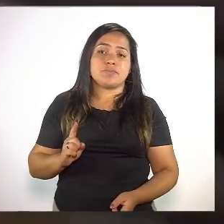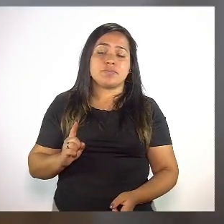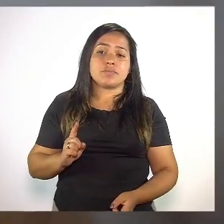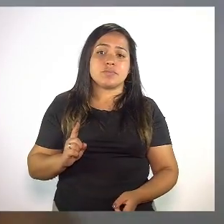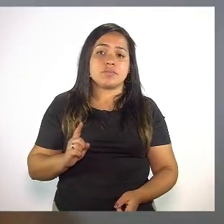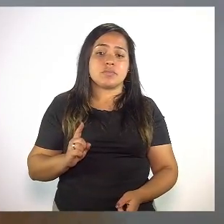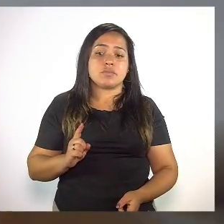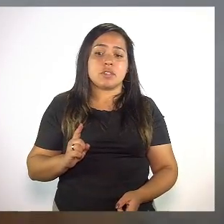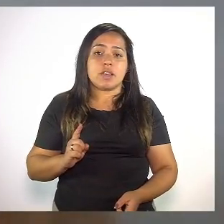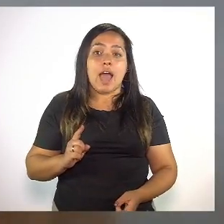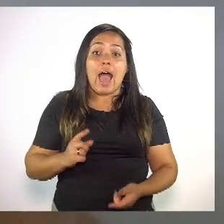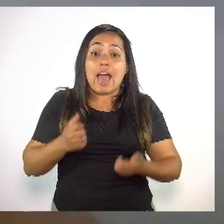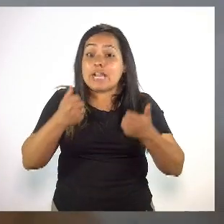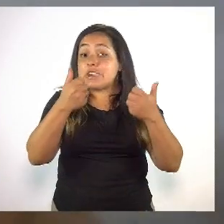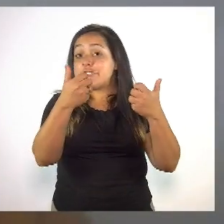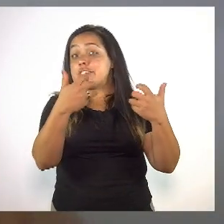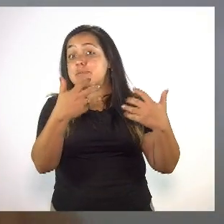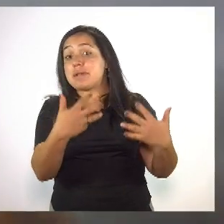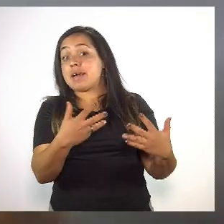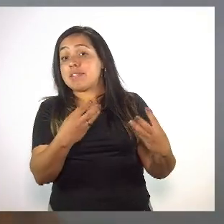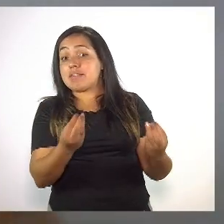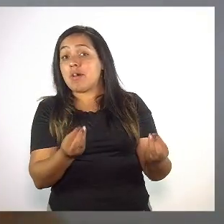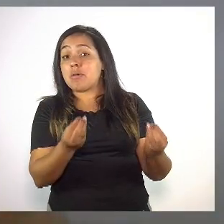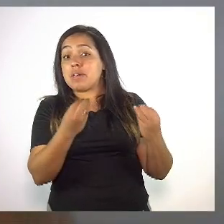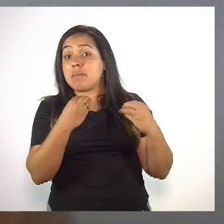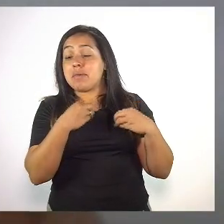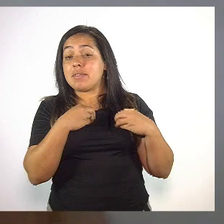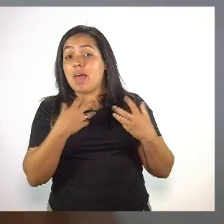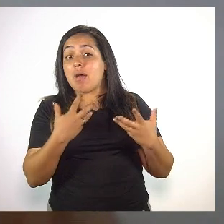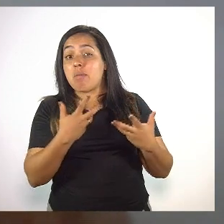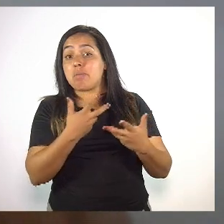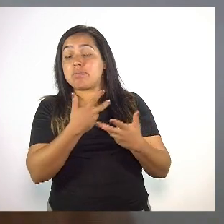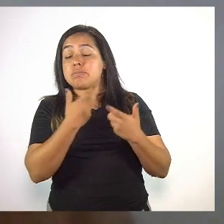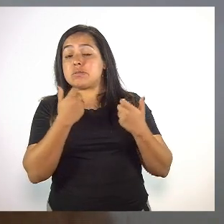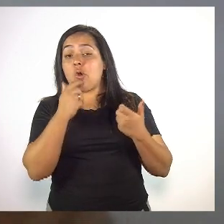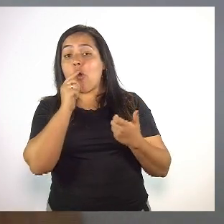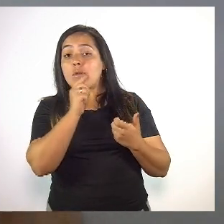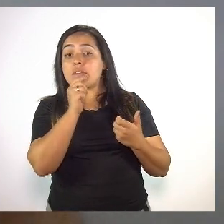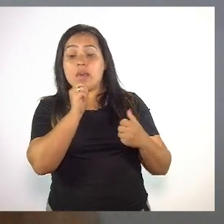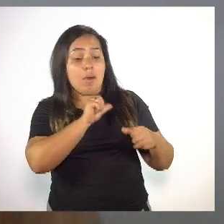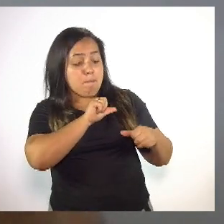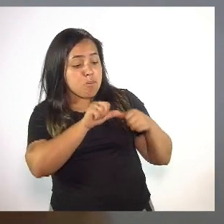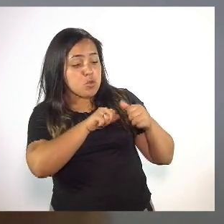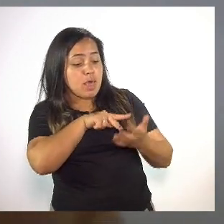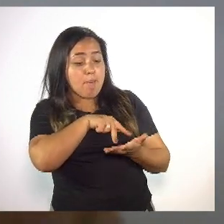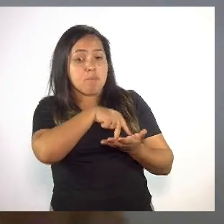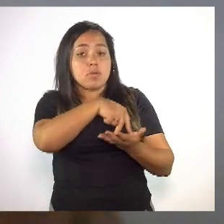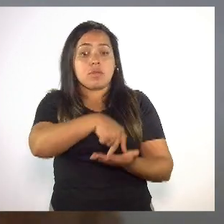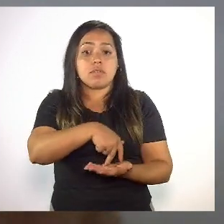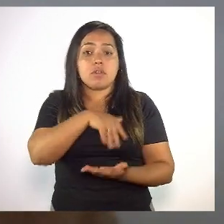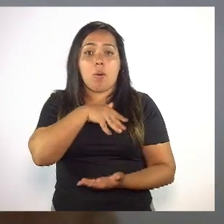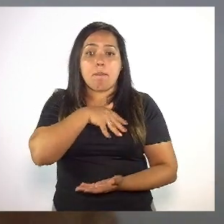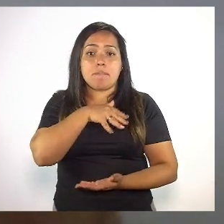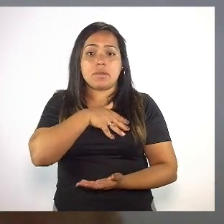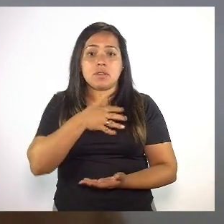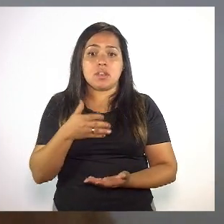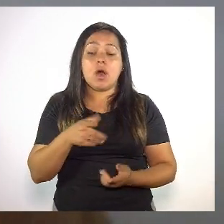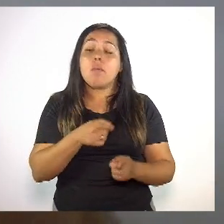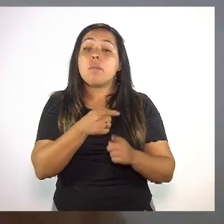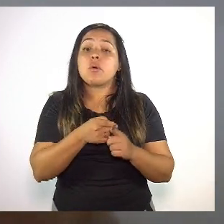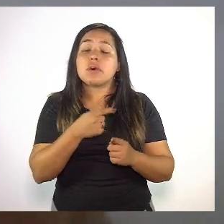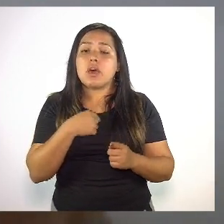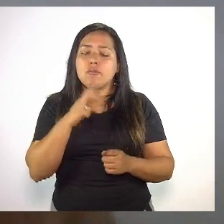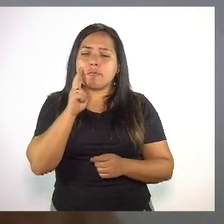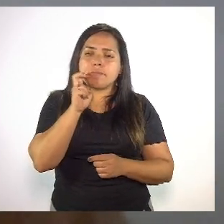a justificativa que me convença para mudar a minha posição desde que foi apresentado